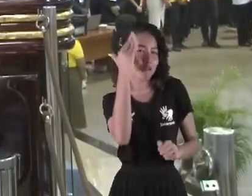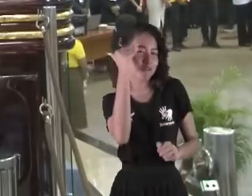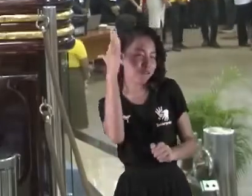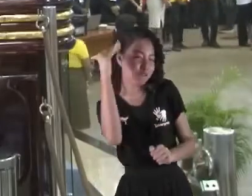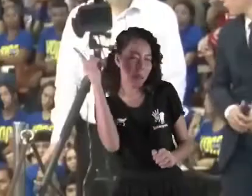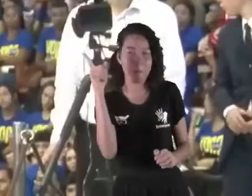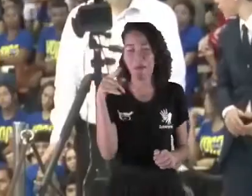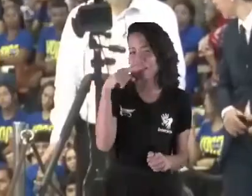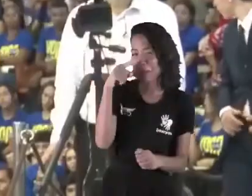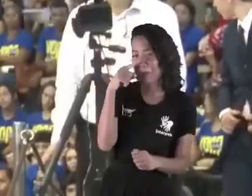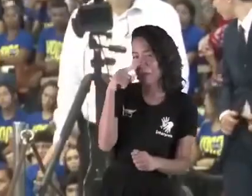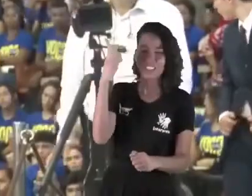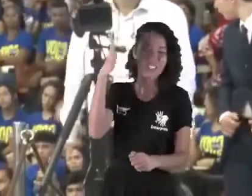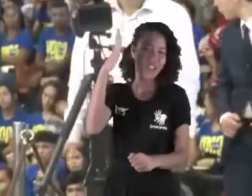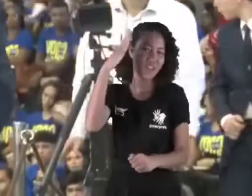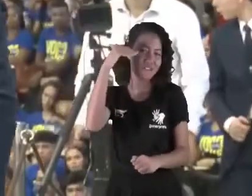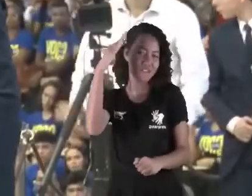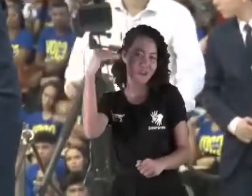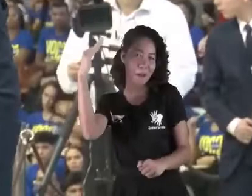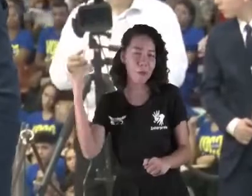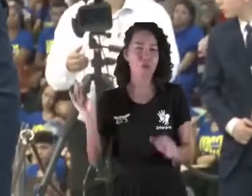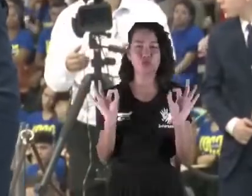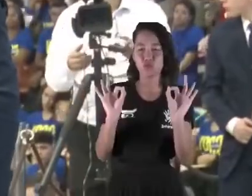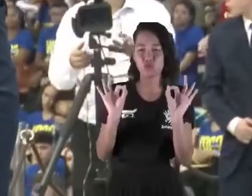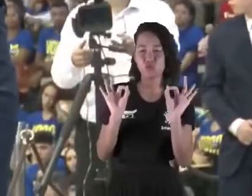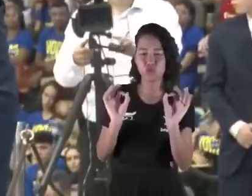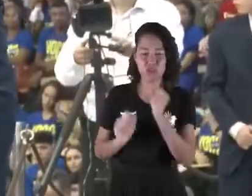Ezequiel não estava no meio dos sacerdotes.